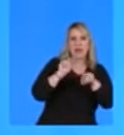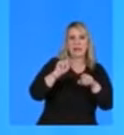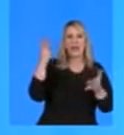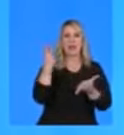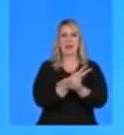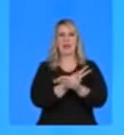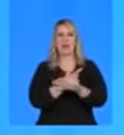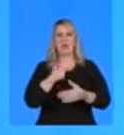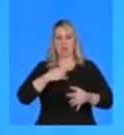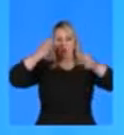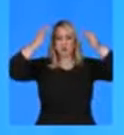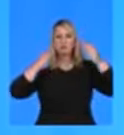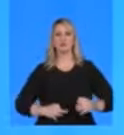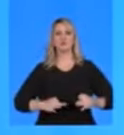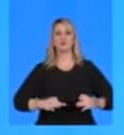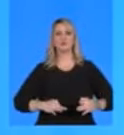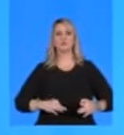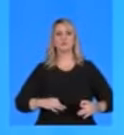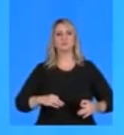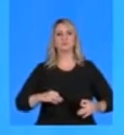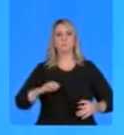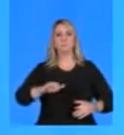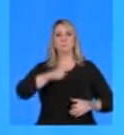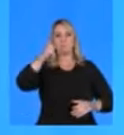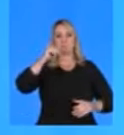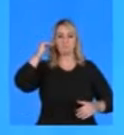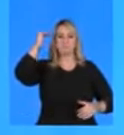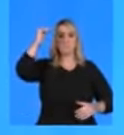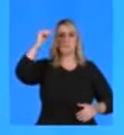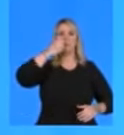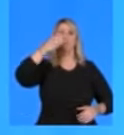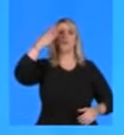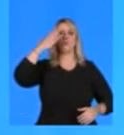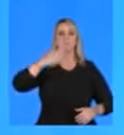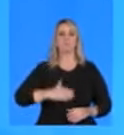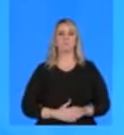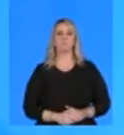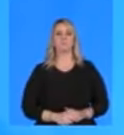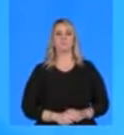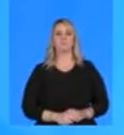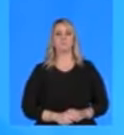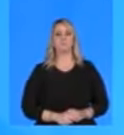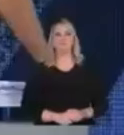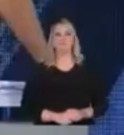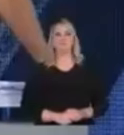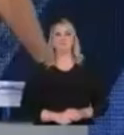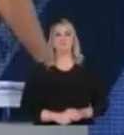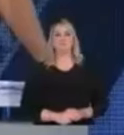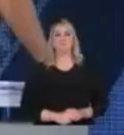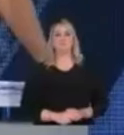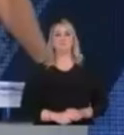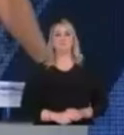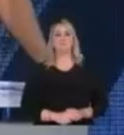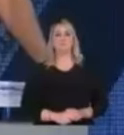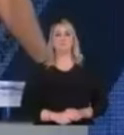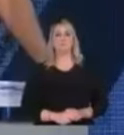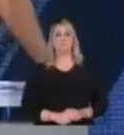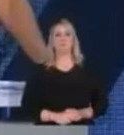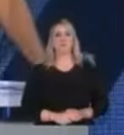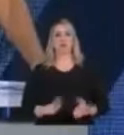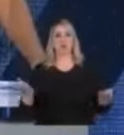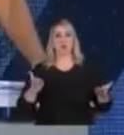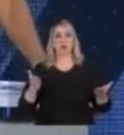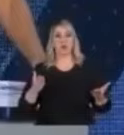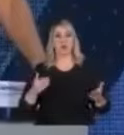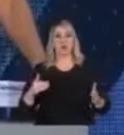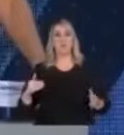erra eu sou justo acima de ser bom sem manifestações por favor chegamos